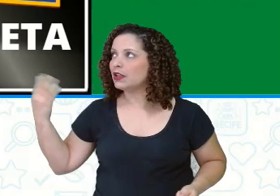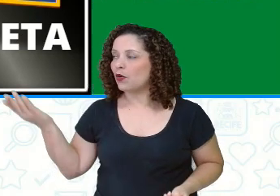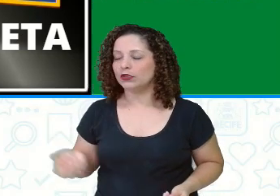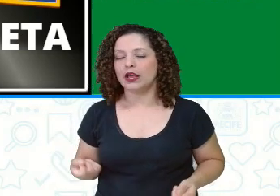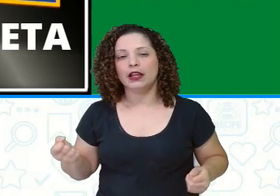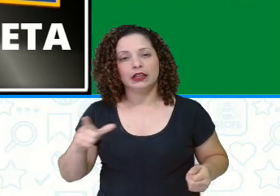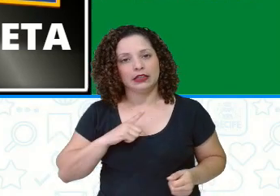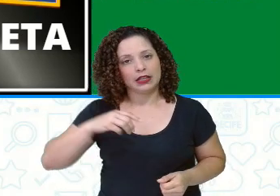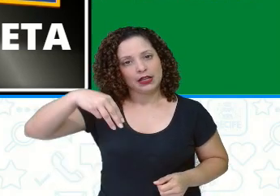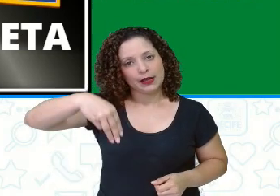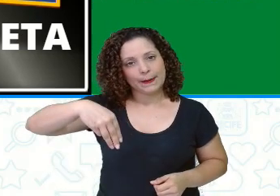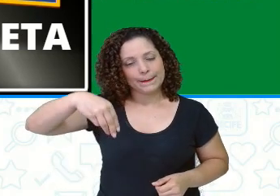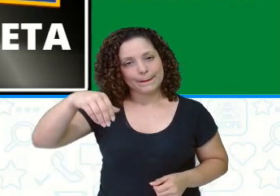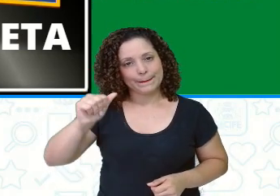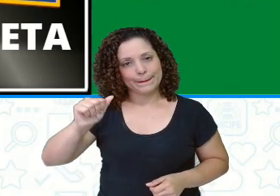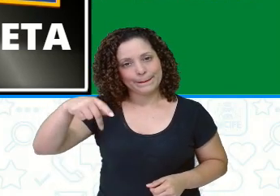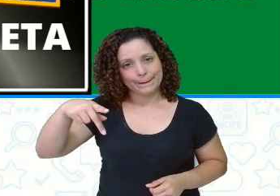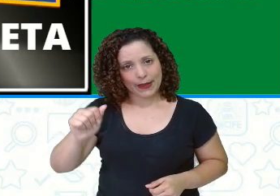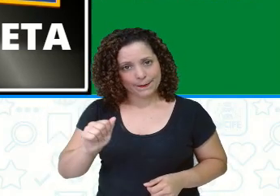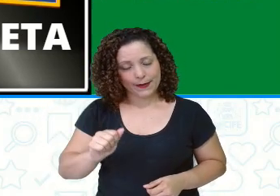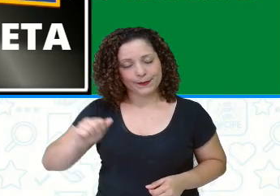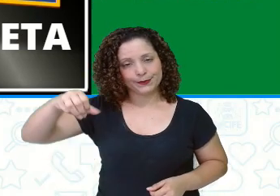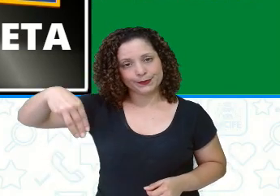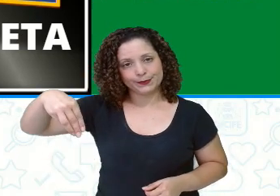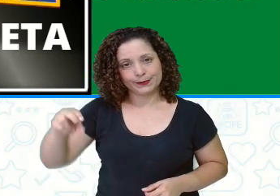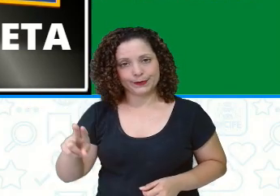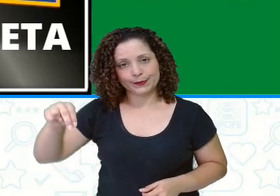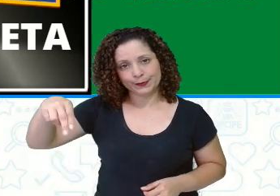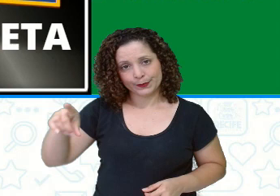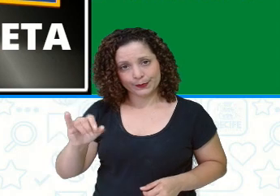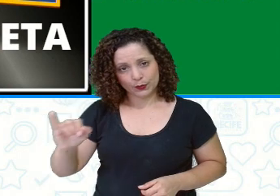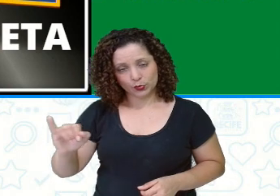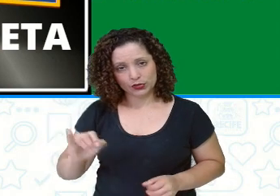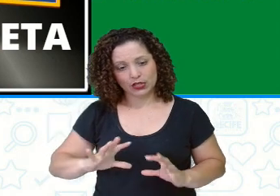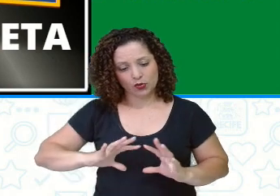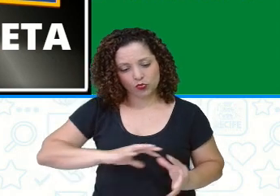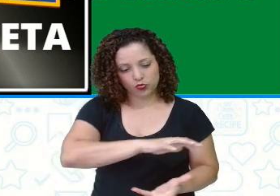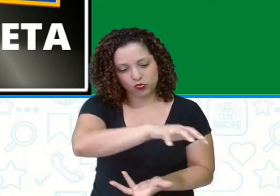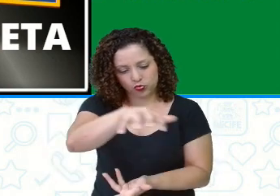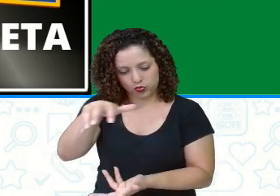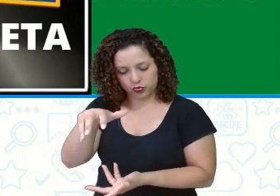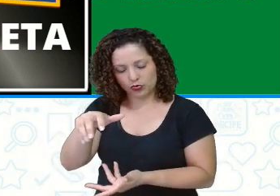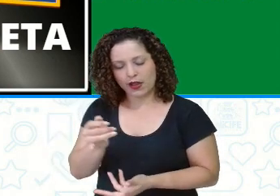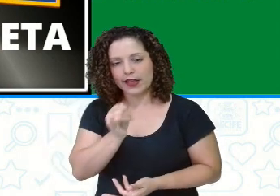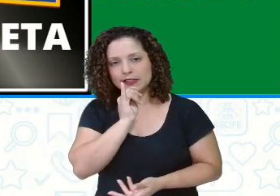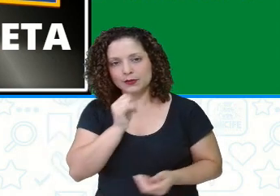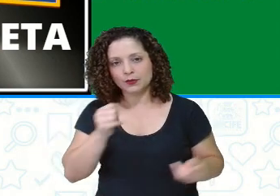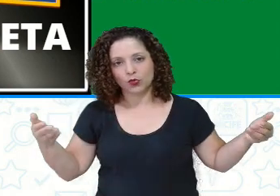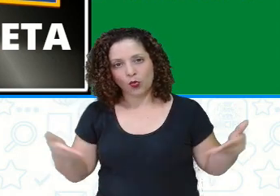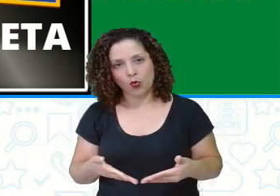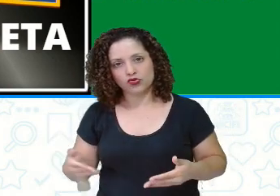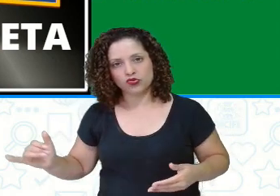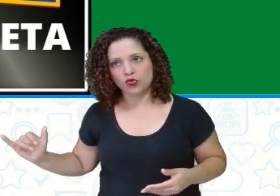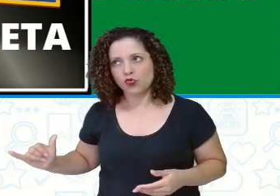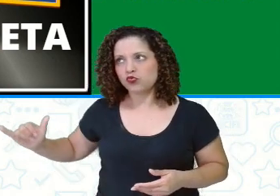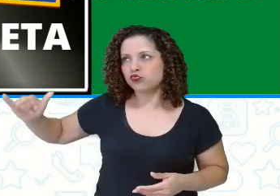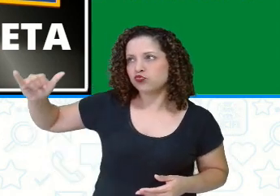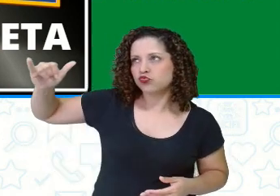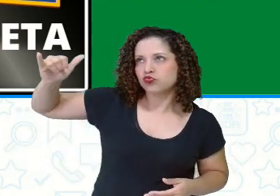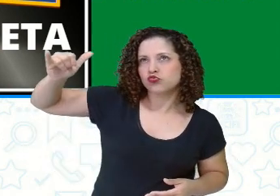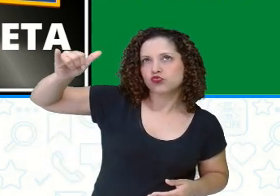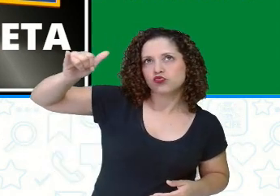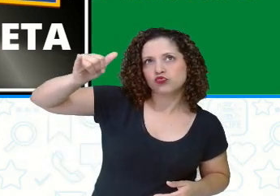todo. Se a gente conseguisse hoje pegar uma nave espacial e viajasse até a Lua, por exemplo, nós íamos ver mais ou menos a